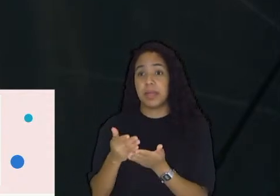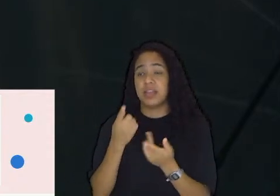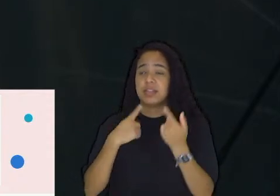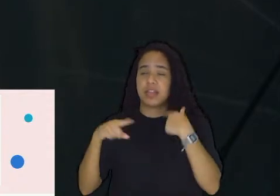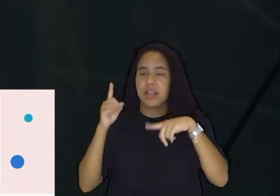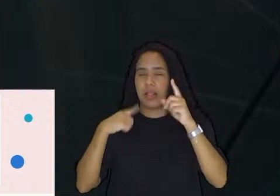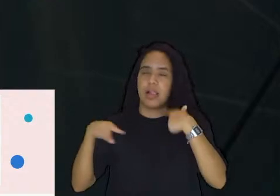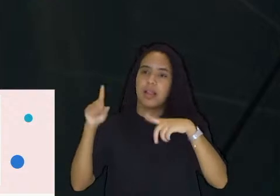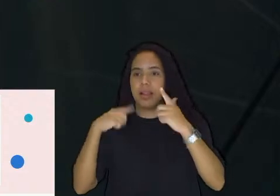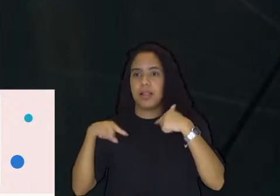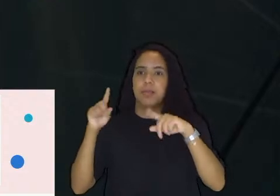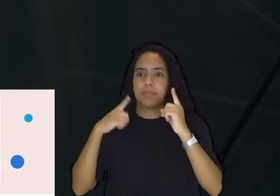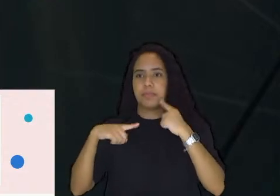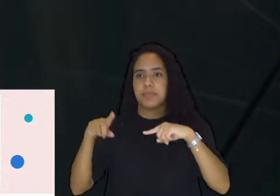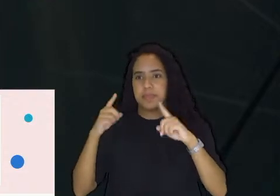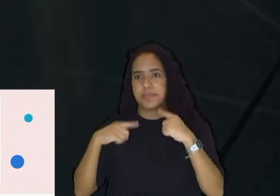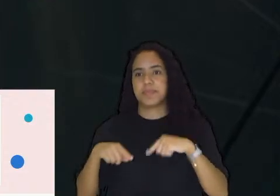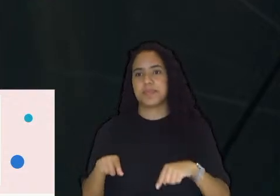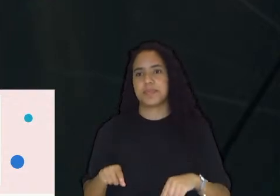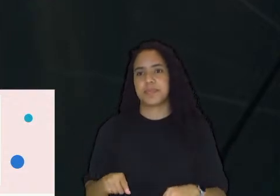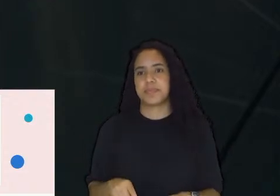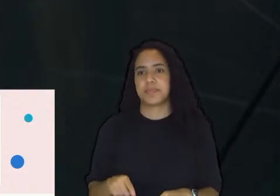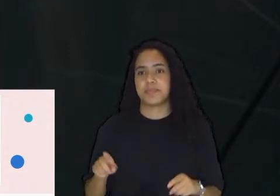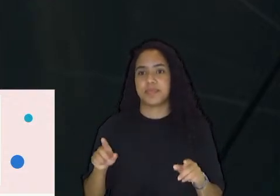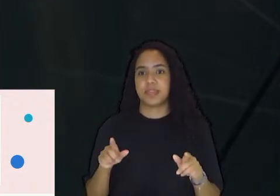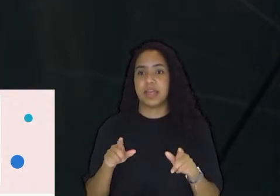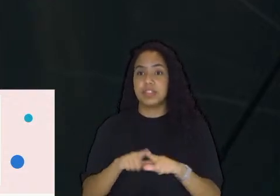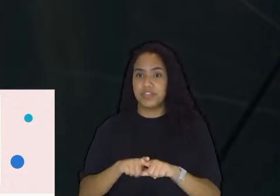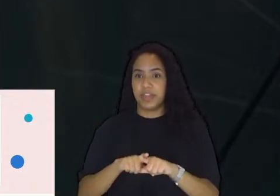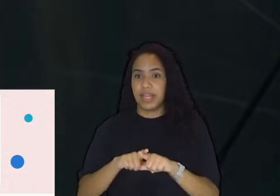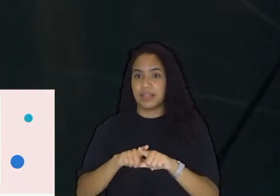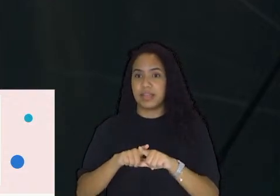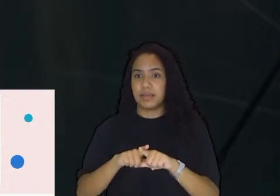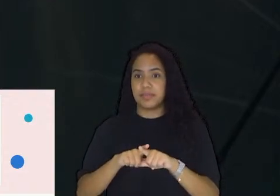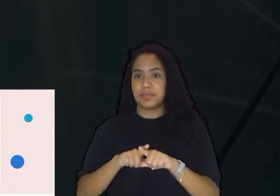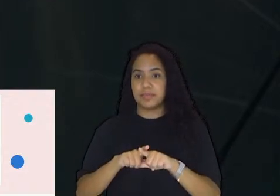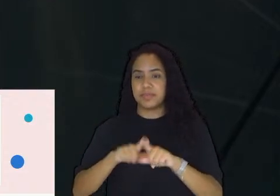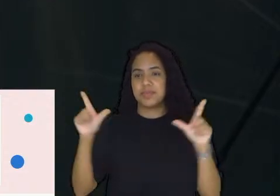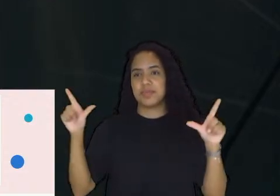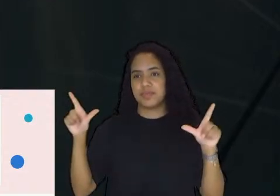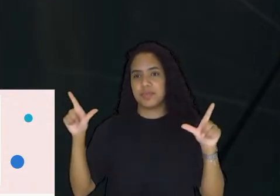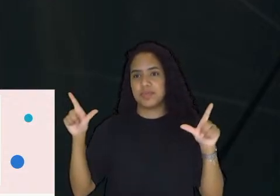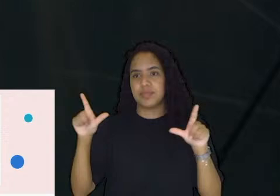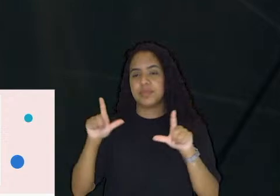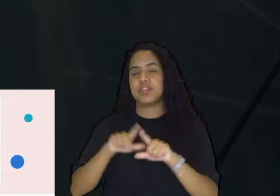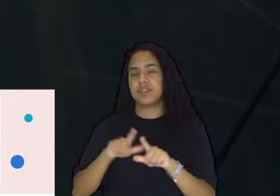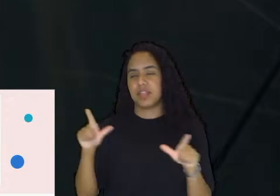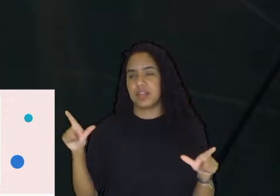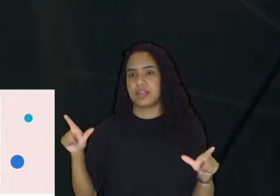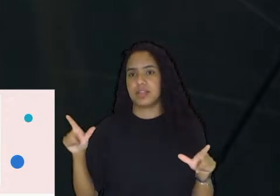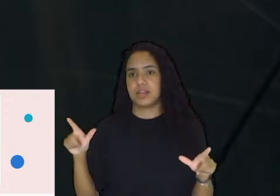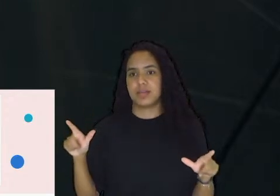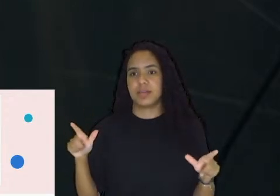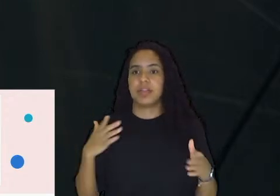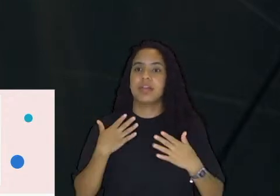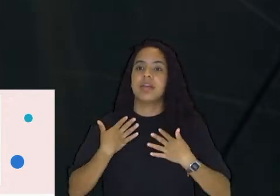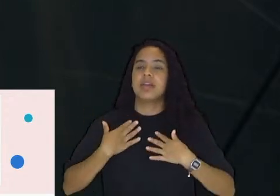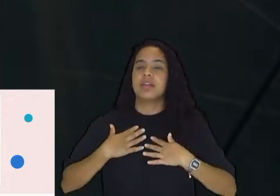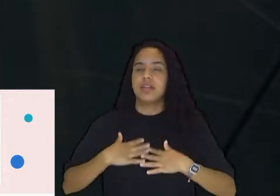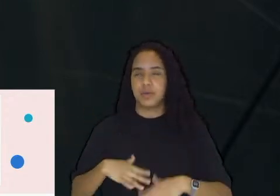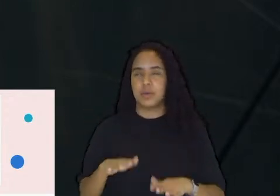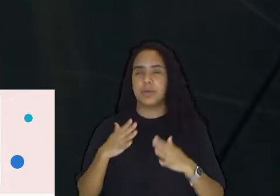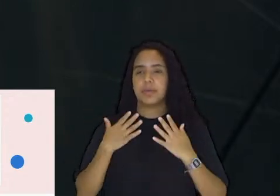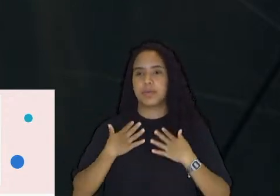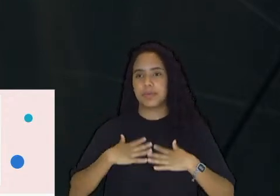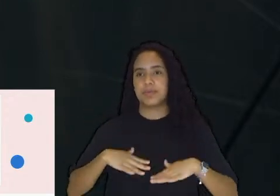Essa é o que faz a diferença em quem vive ansioso e quem descansa no Pai. Você tem um Pai. Se você e